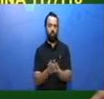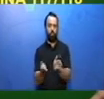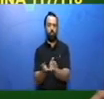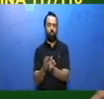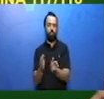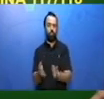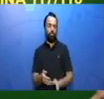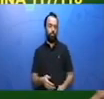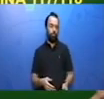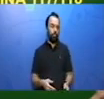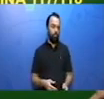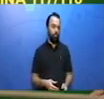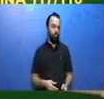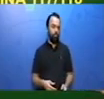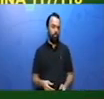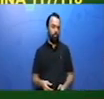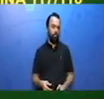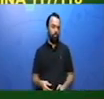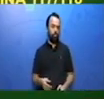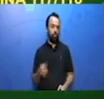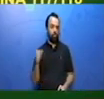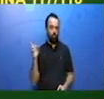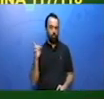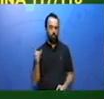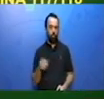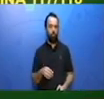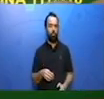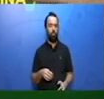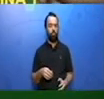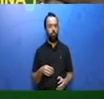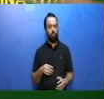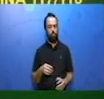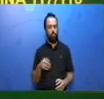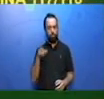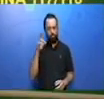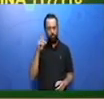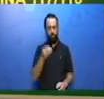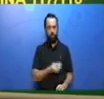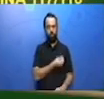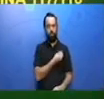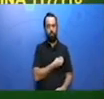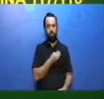sobre o cachorrinho Samba. Então, essa aqui é a biografia da autora.